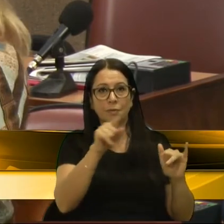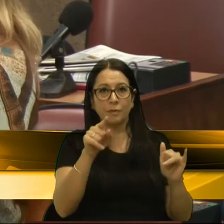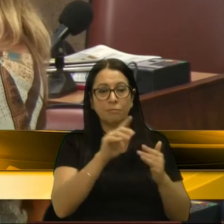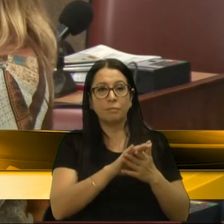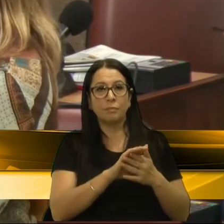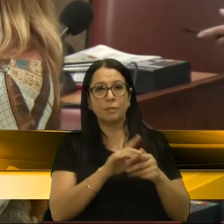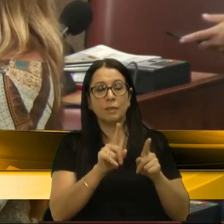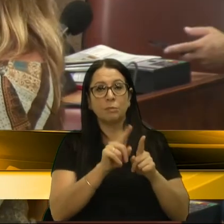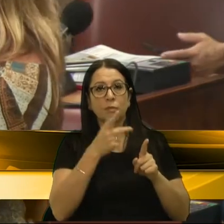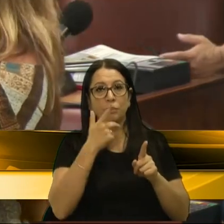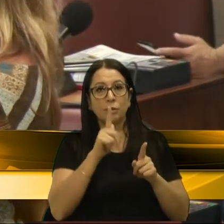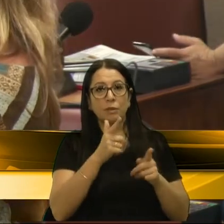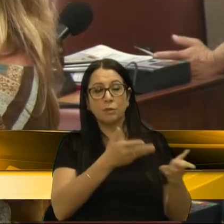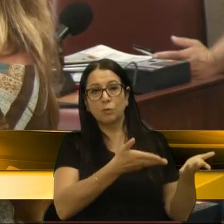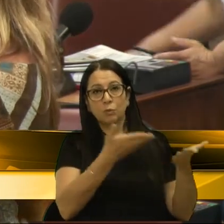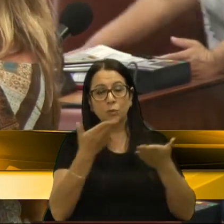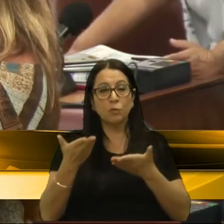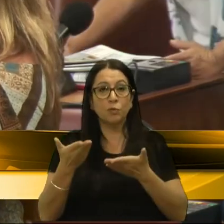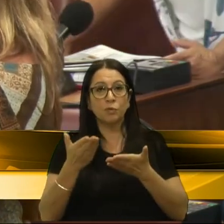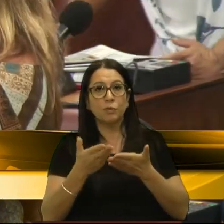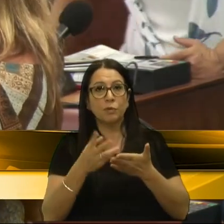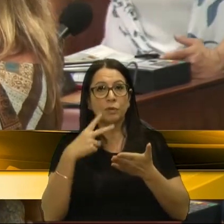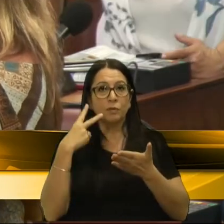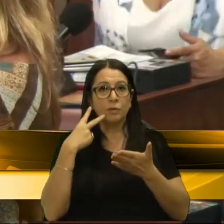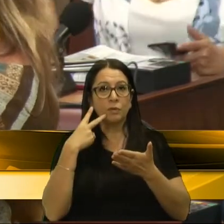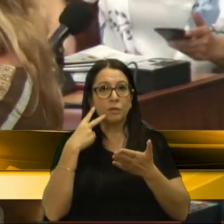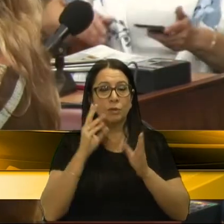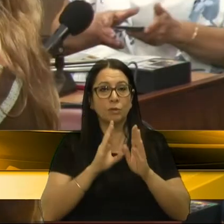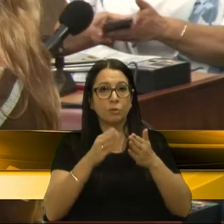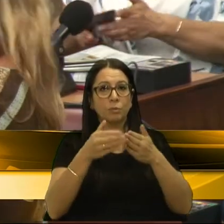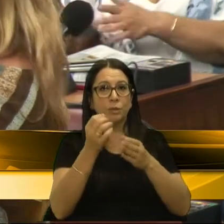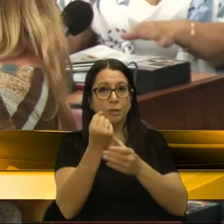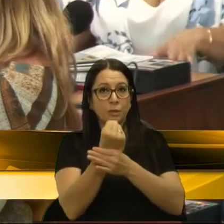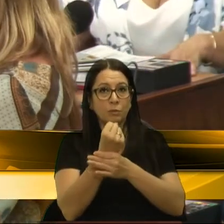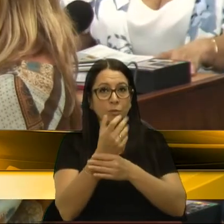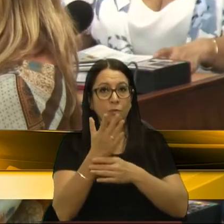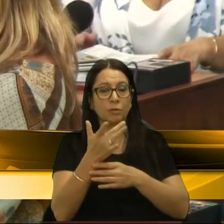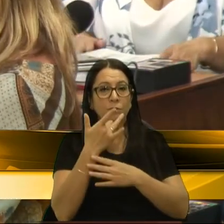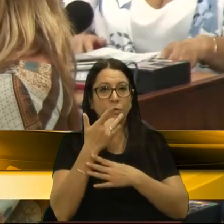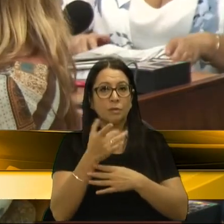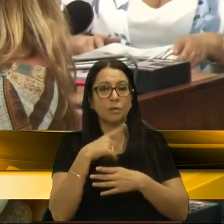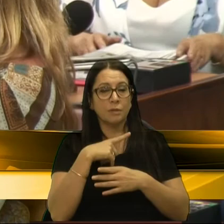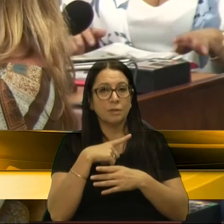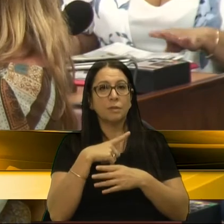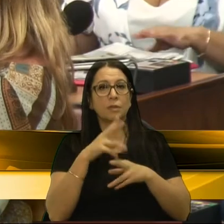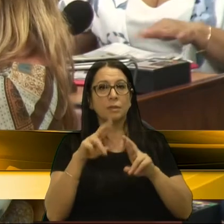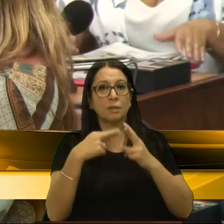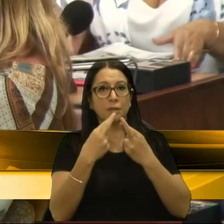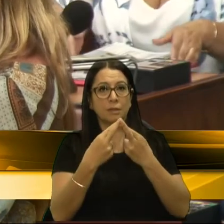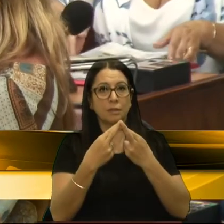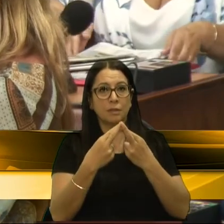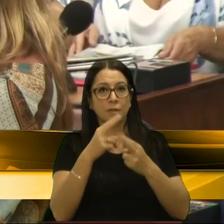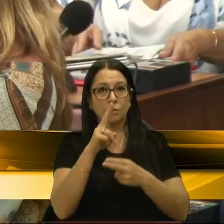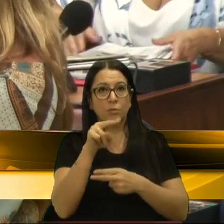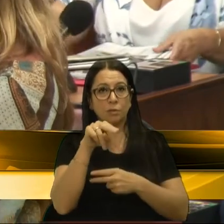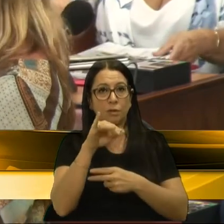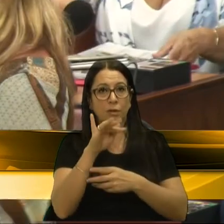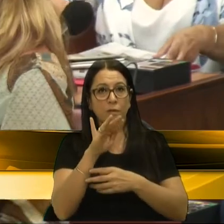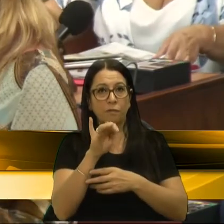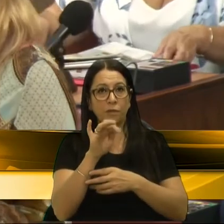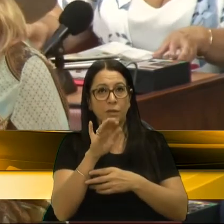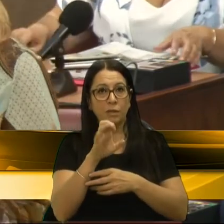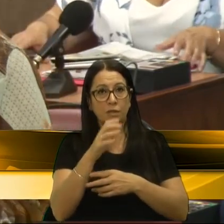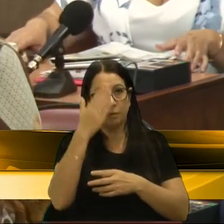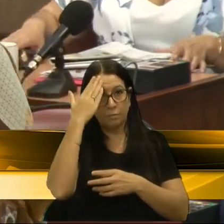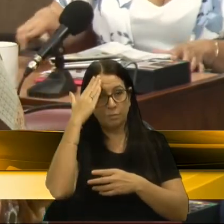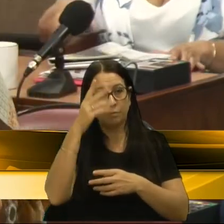E reforçar o convite para os vereadores da Comissão de Segurança, que hoje à tarde a gente tem, então, a reunião na Unifitec. Tá ok?